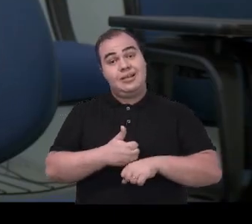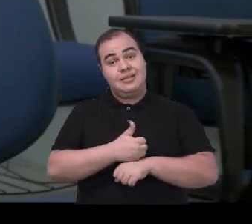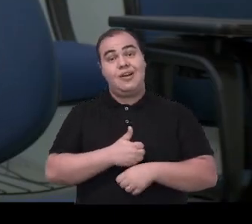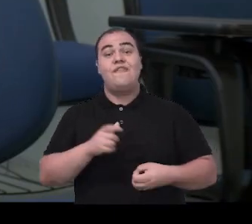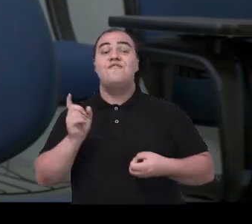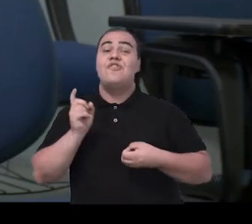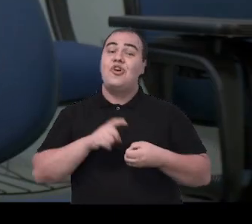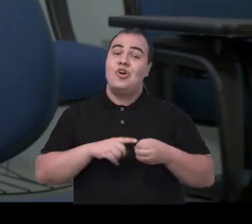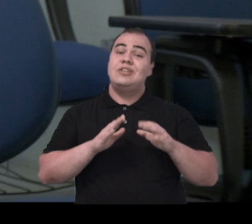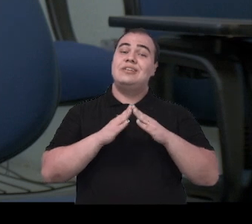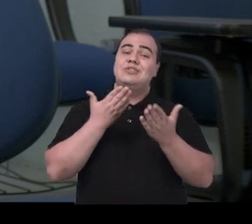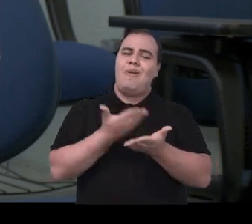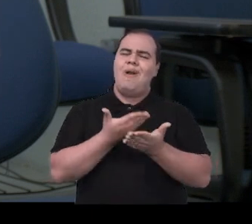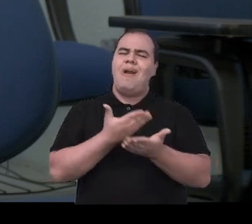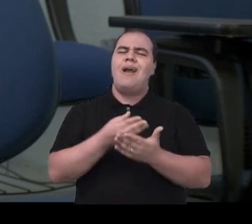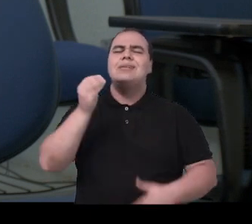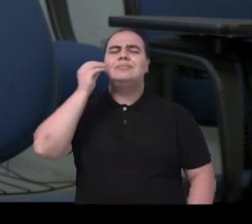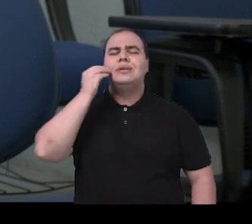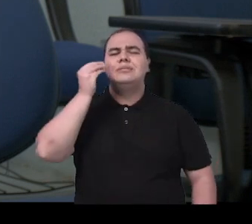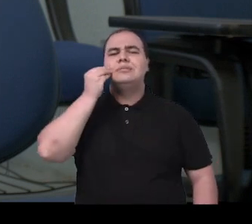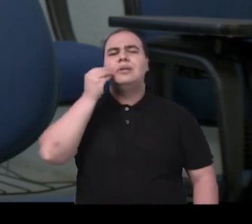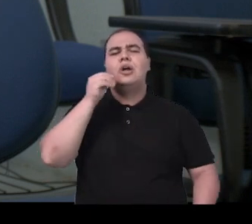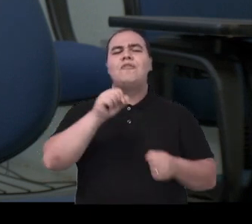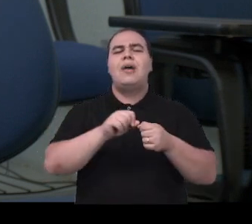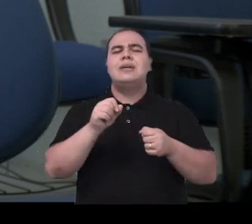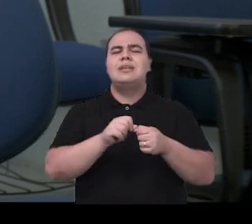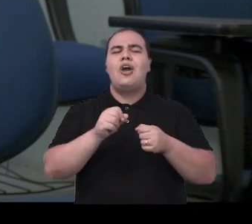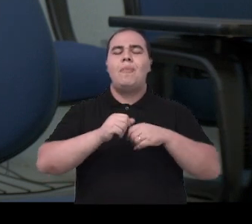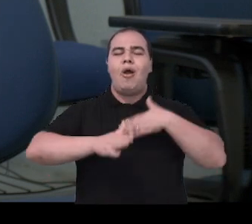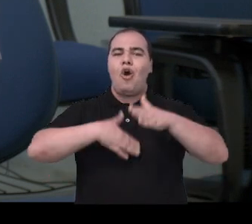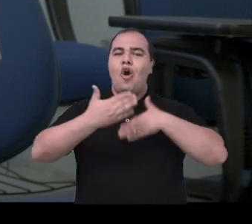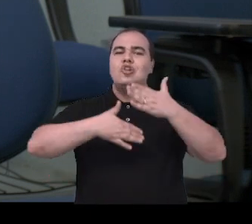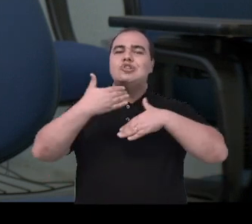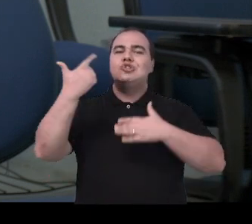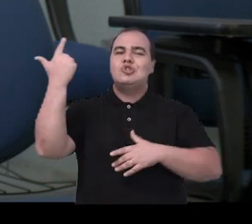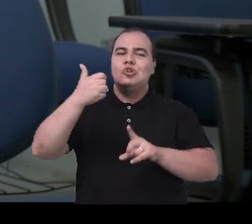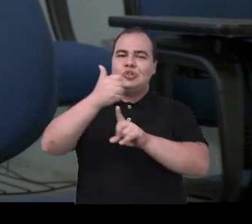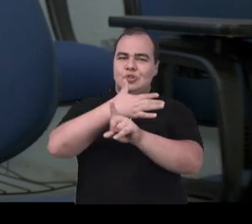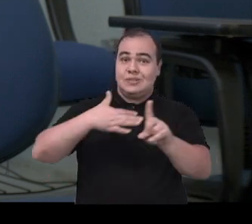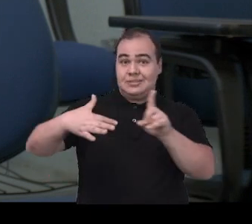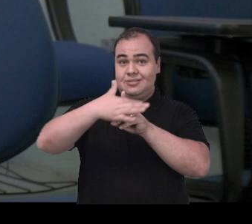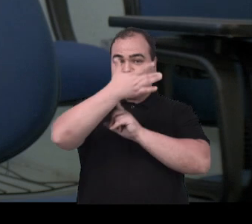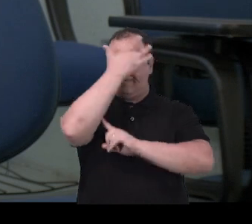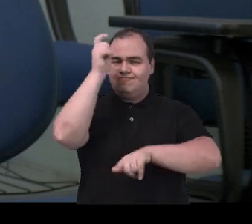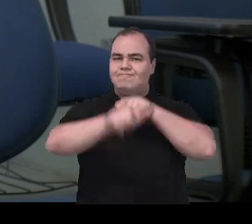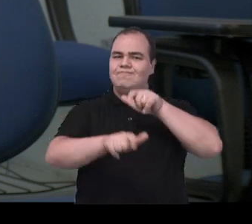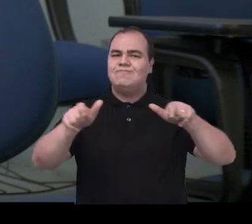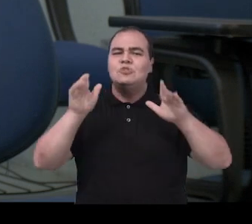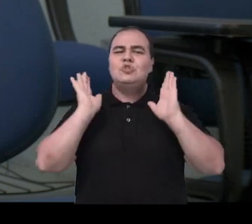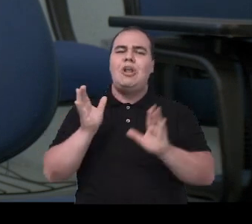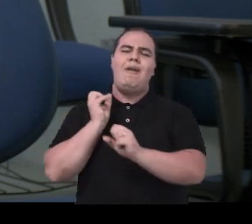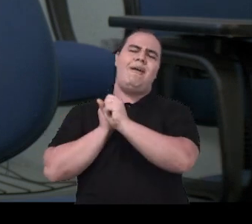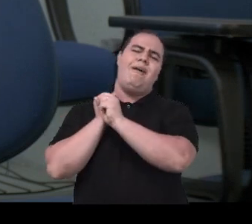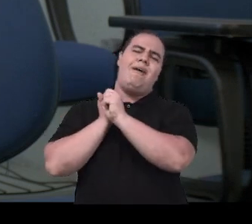Profissionalização, volta à escola, tentando então fazer como se fosse uma reconstrução social dessas